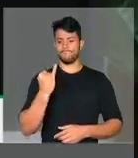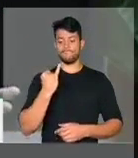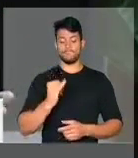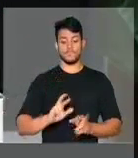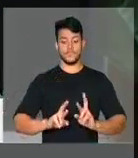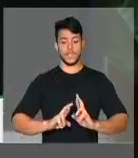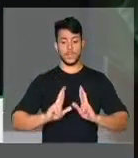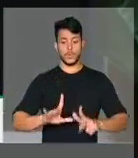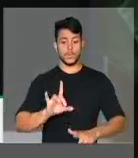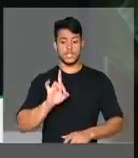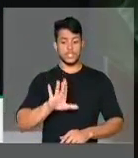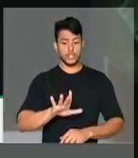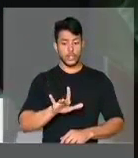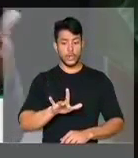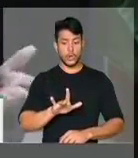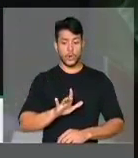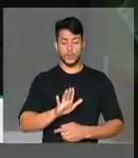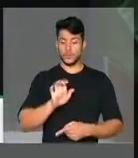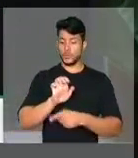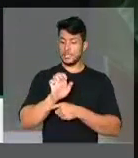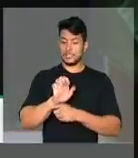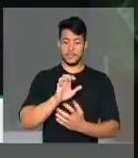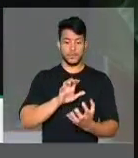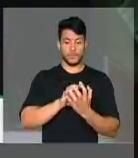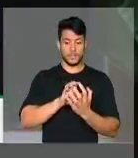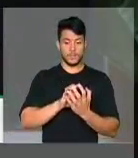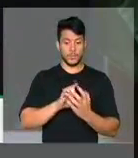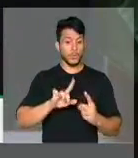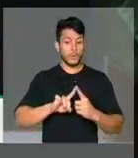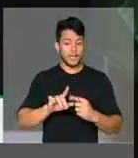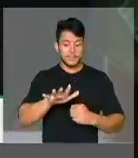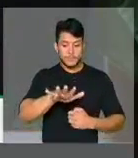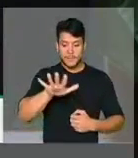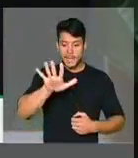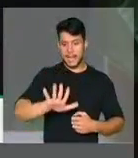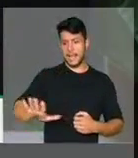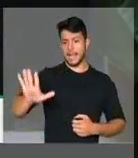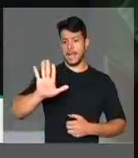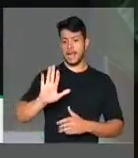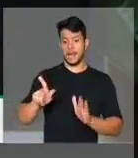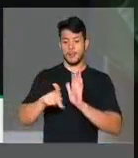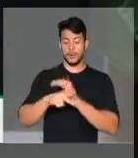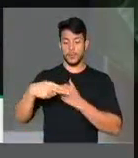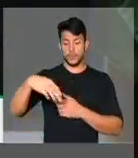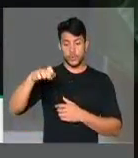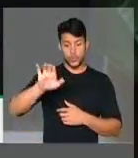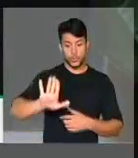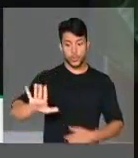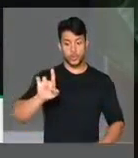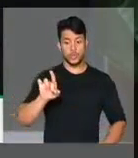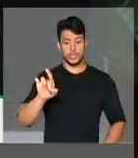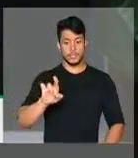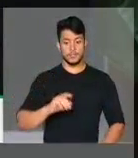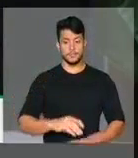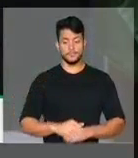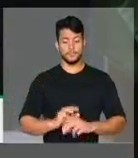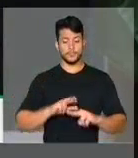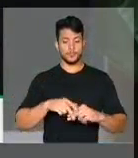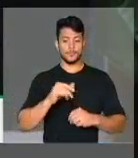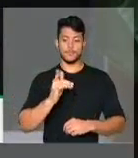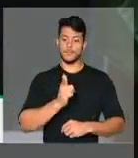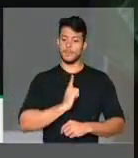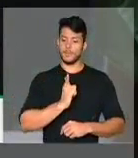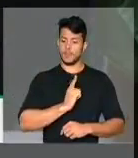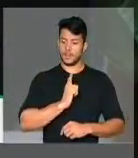não apenas para Pernambuco, mas para a região do Nordeste, como concluir o projeto de lei de nossa autoria, que